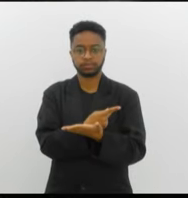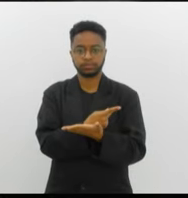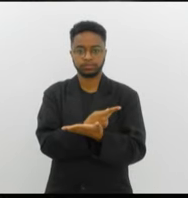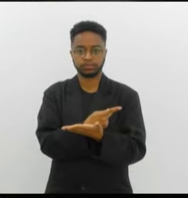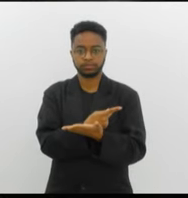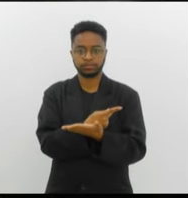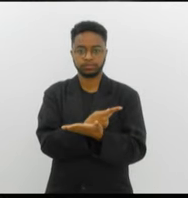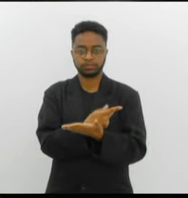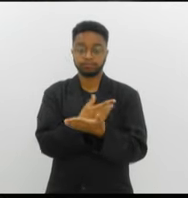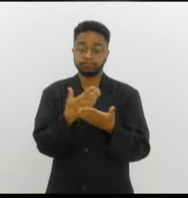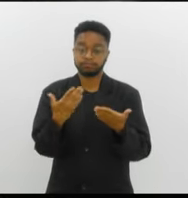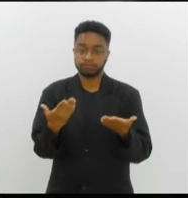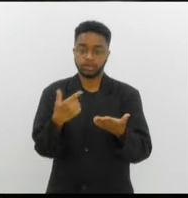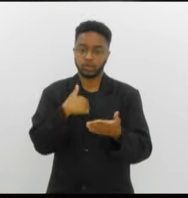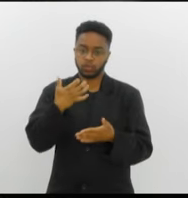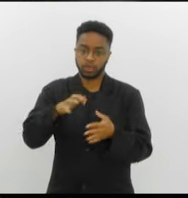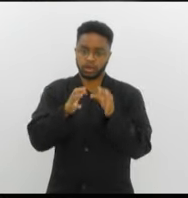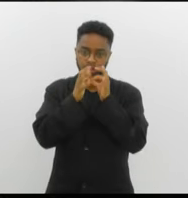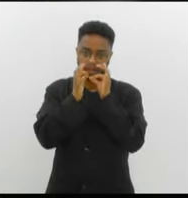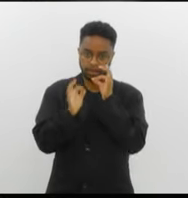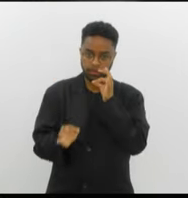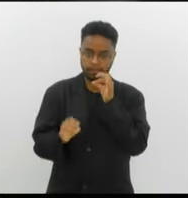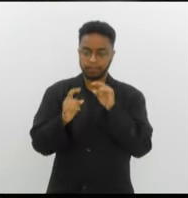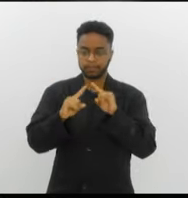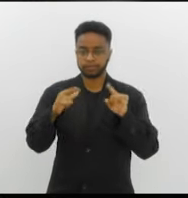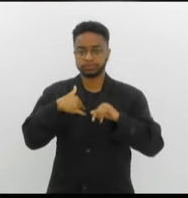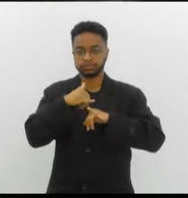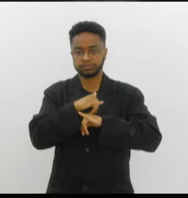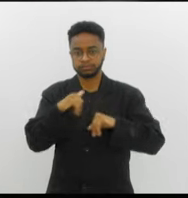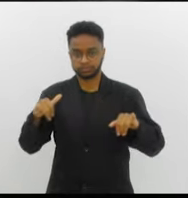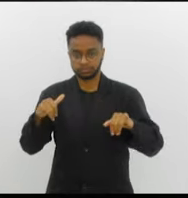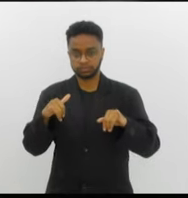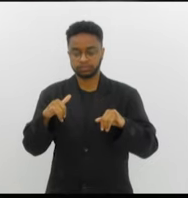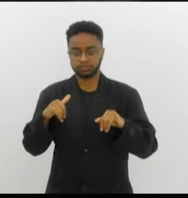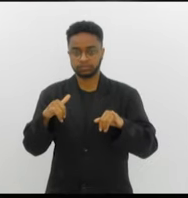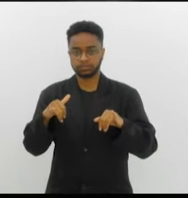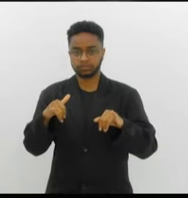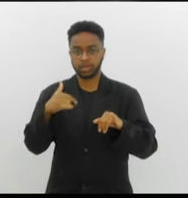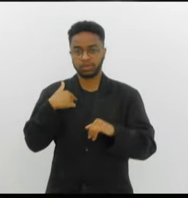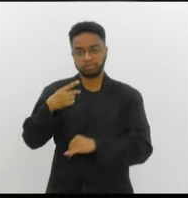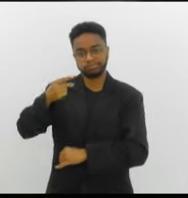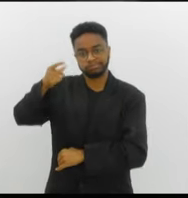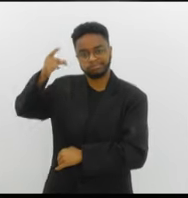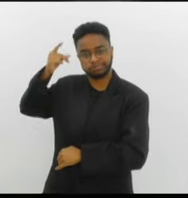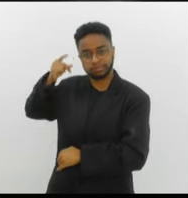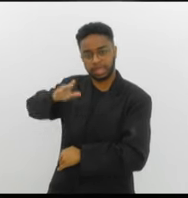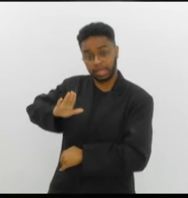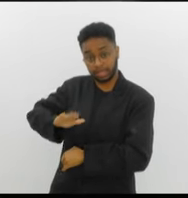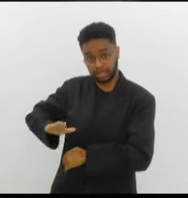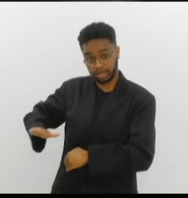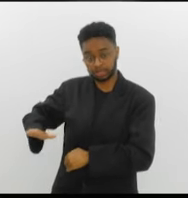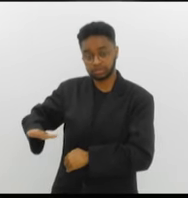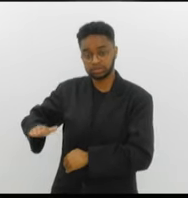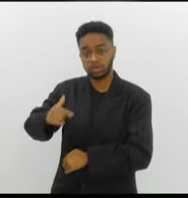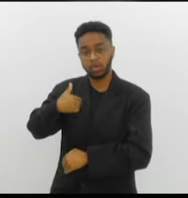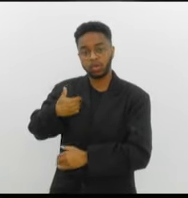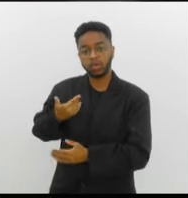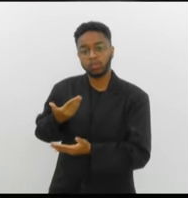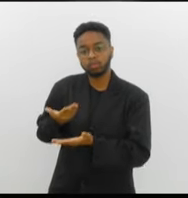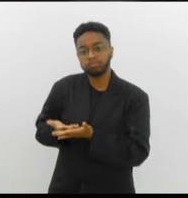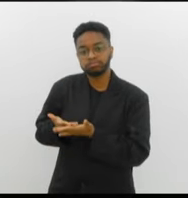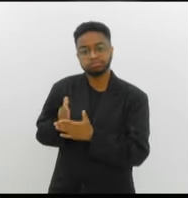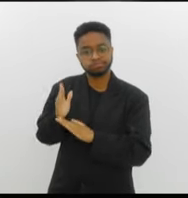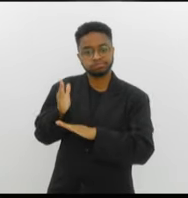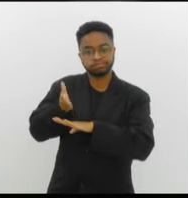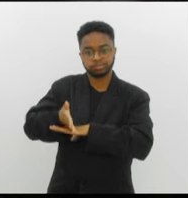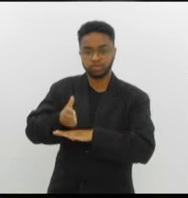E só para não me estender, senhor presidente, desde que eu sou menino, que eu comecei a escola, eu